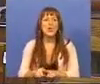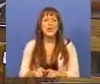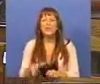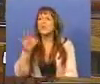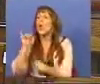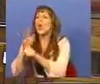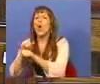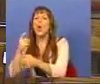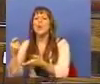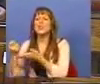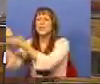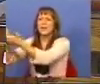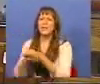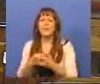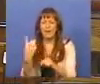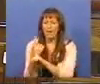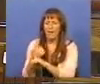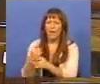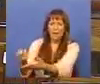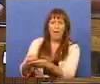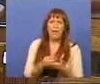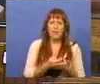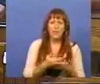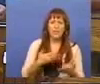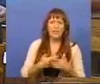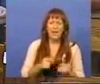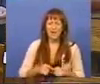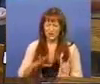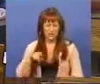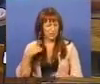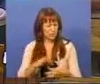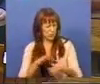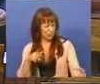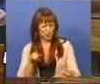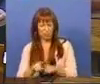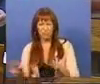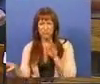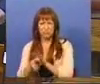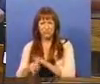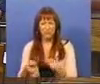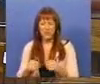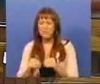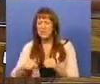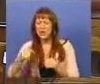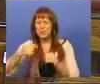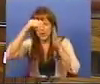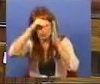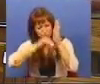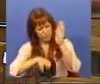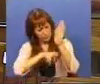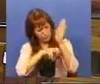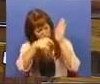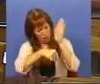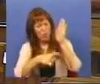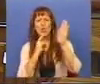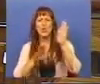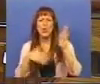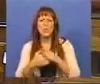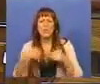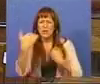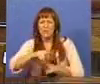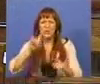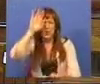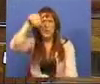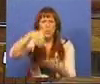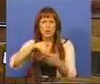demais donativos em espécie, que depois parecem contraditados num artigo mais adiante, a que é que se chamará o limite